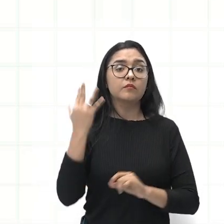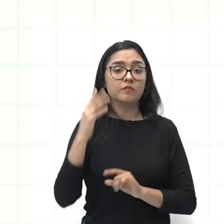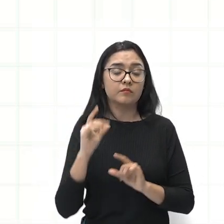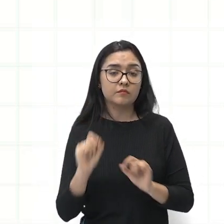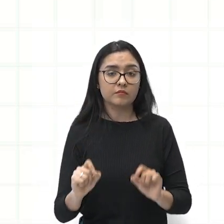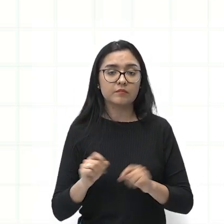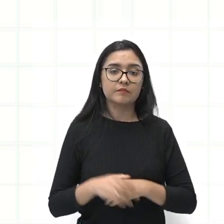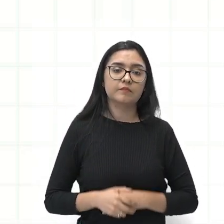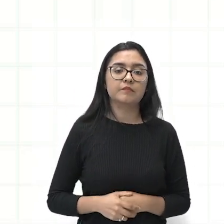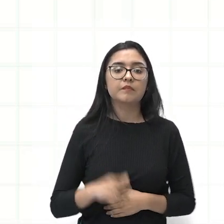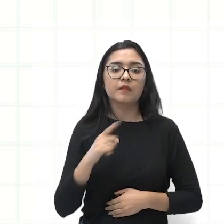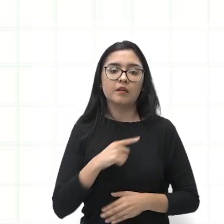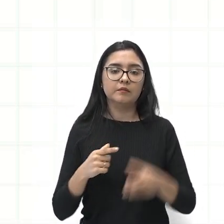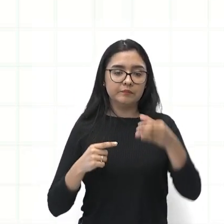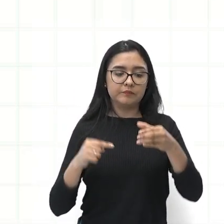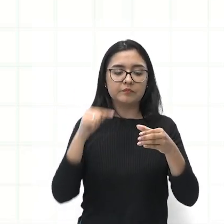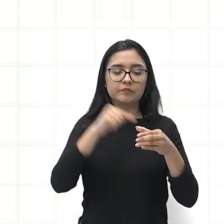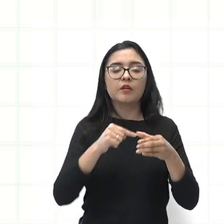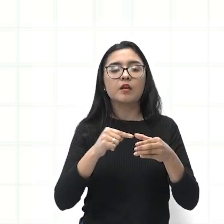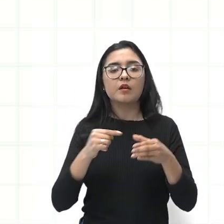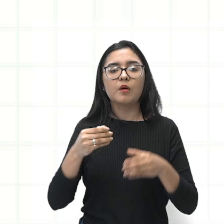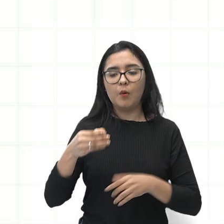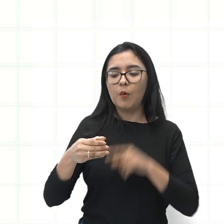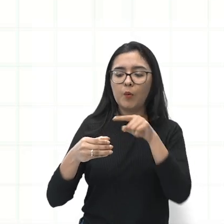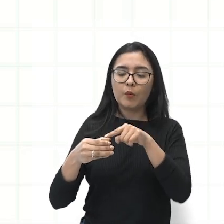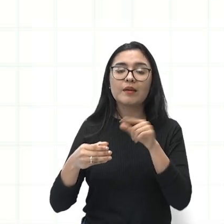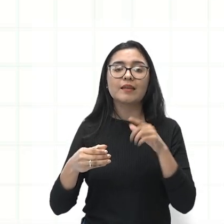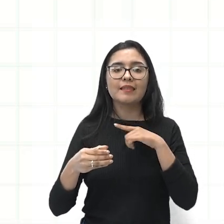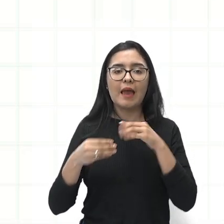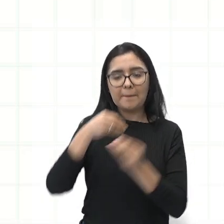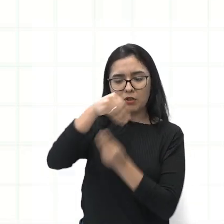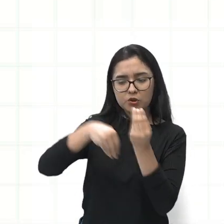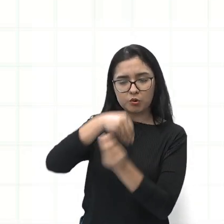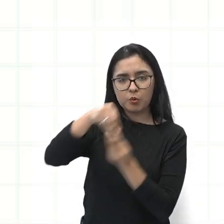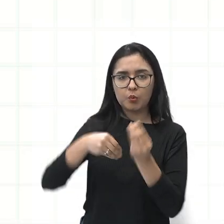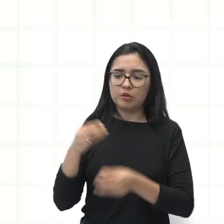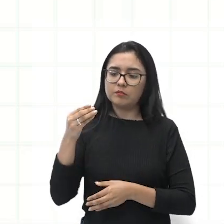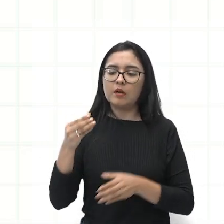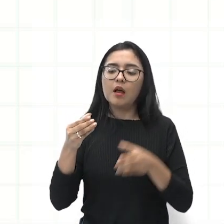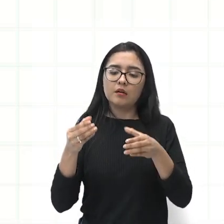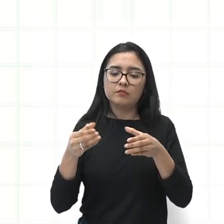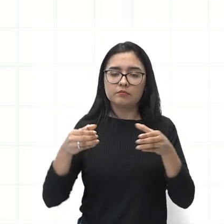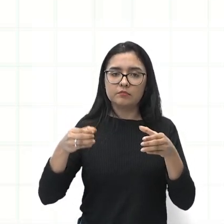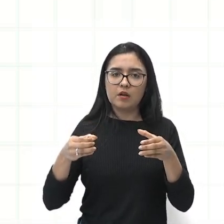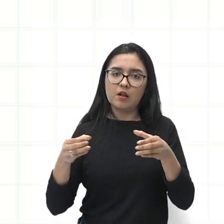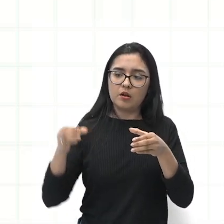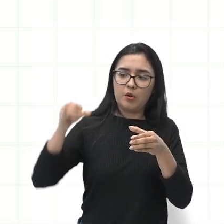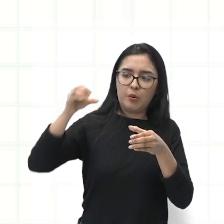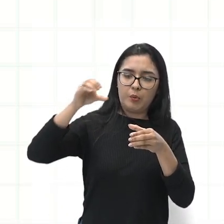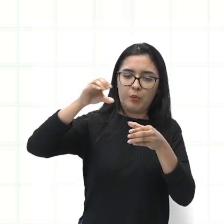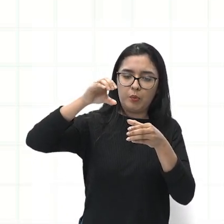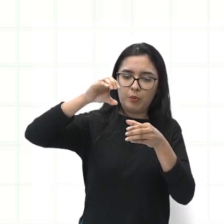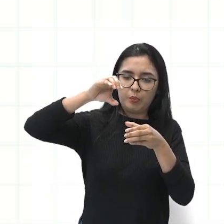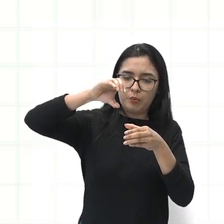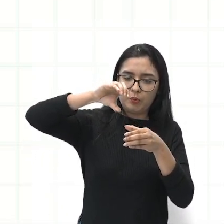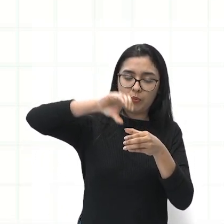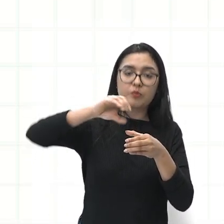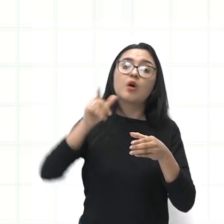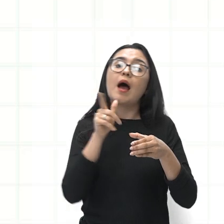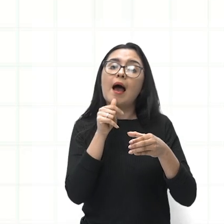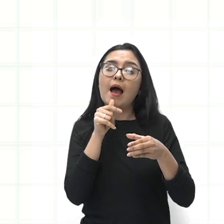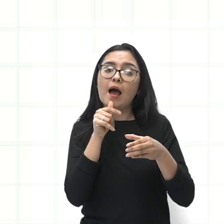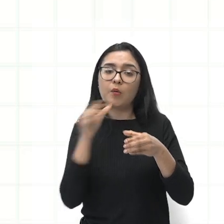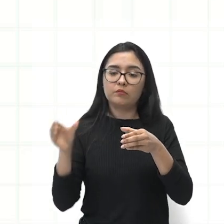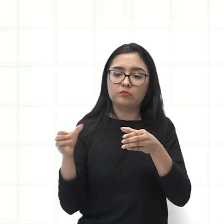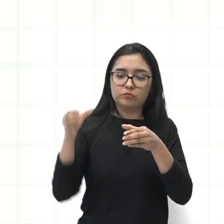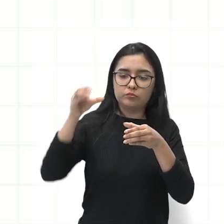quando se inclina o recipiente que se contém a mistura, derramando em outro recipiente o líquido